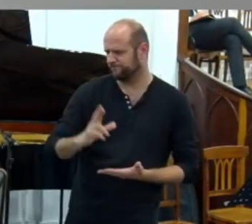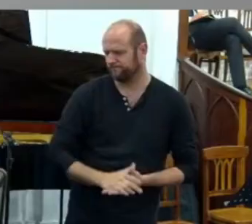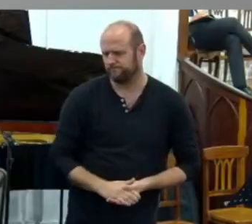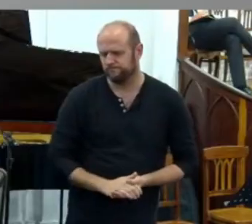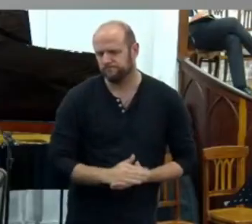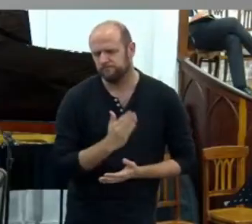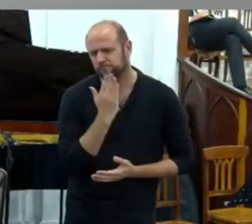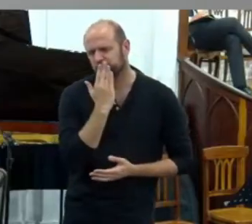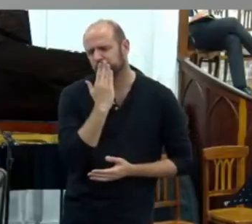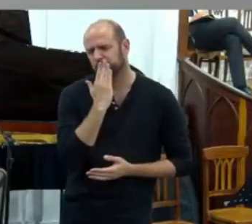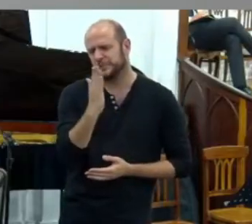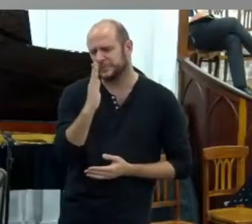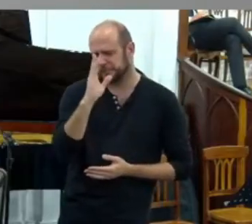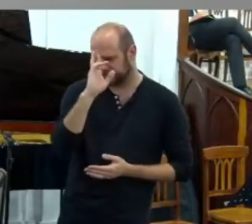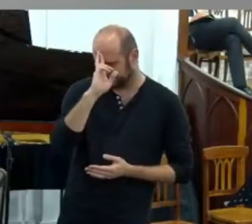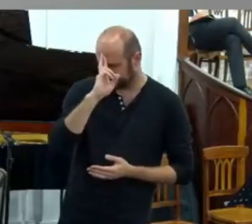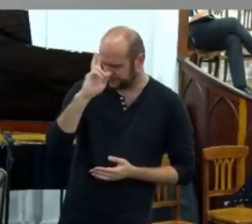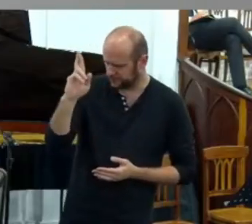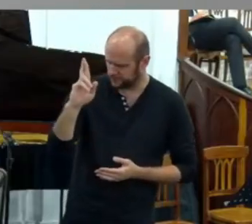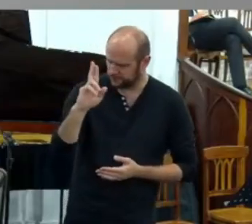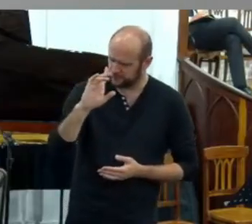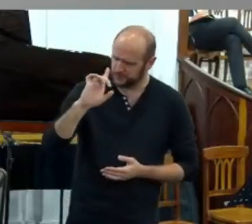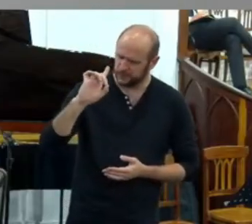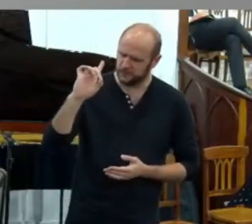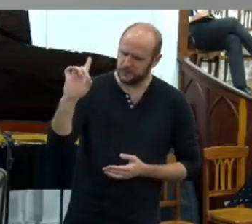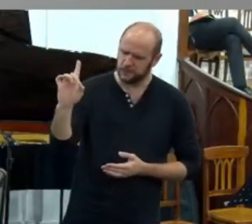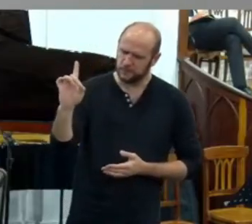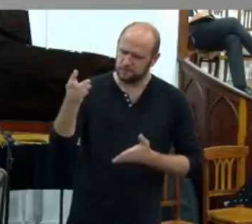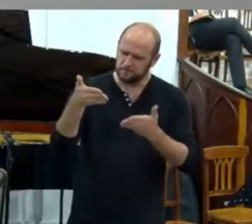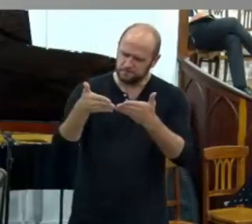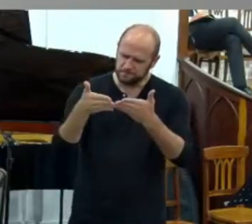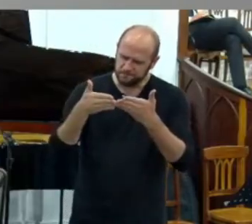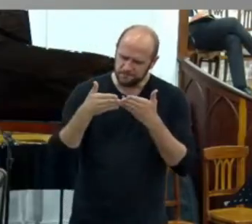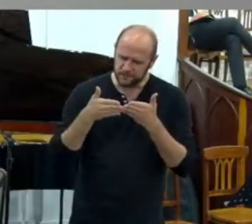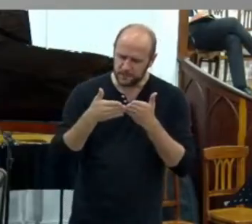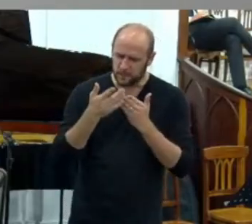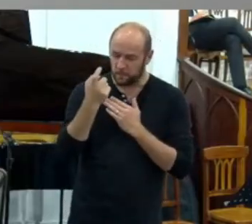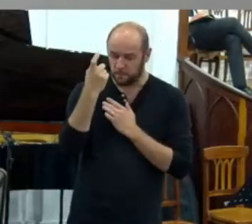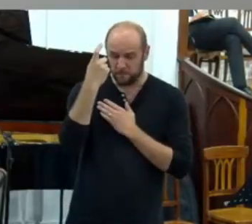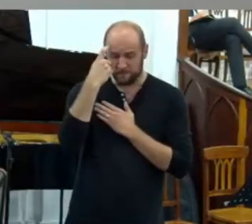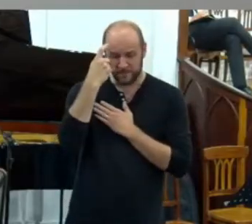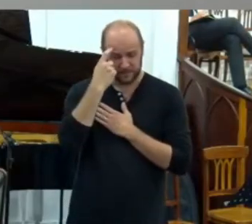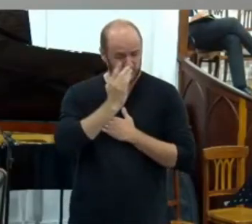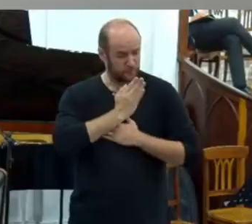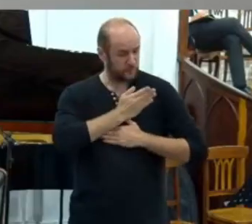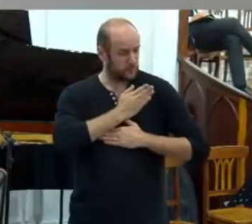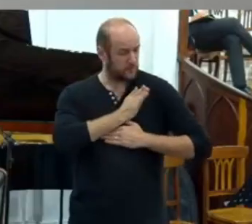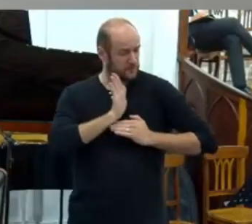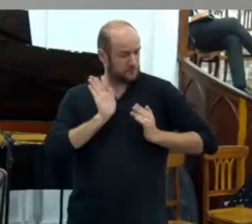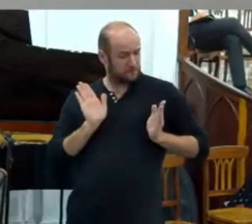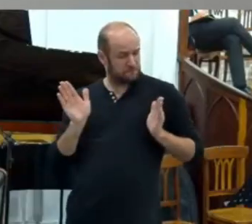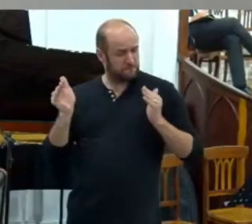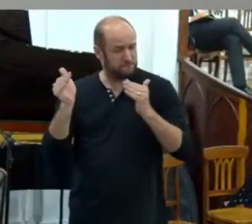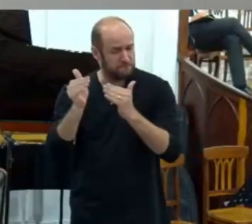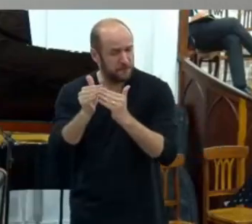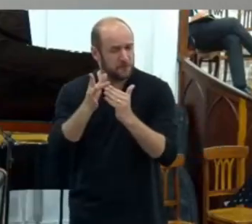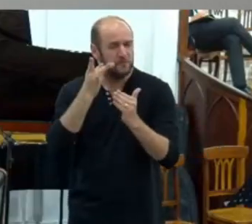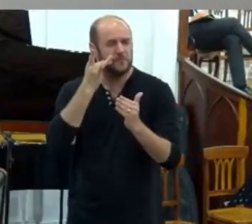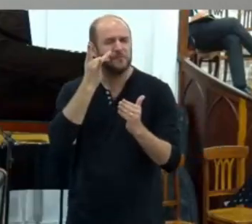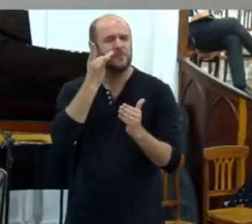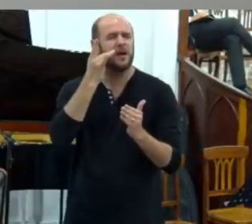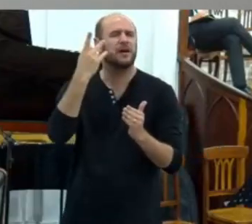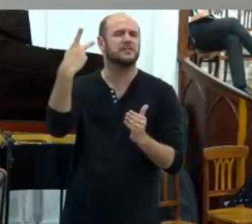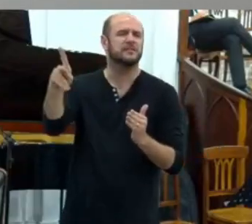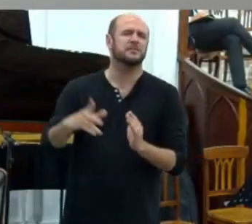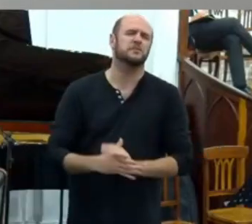Te pedimos que o Senhor Deus encarecidamente cative as nossas mentes e corações diante da Tua presença.